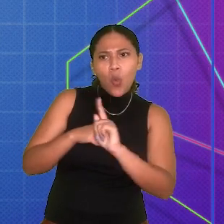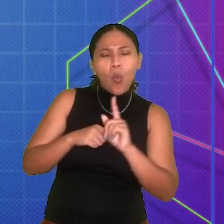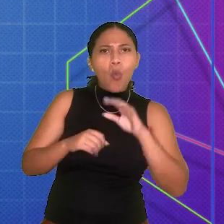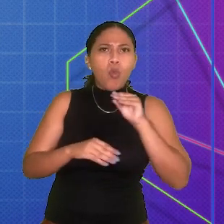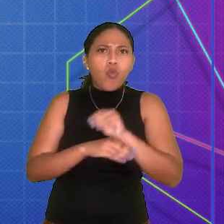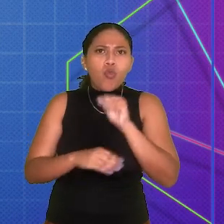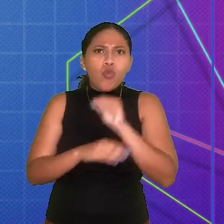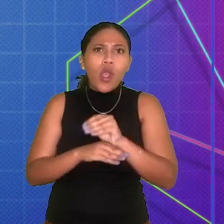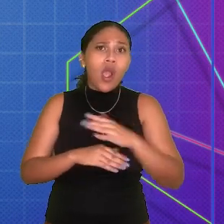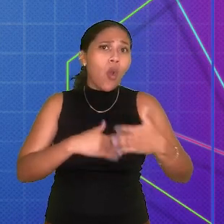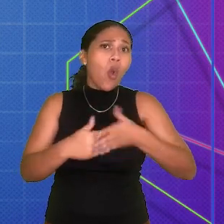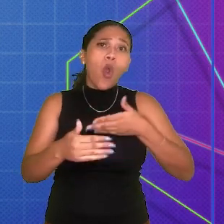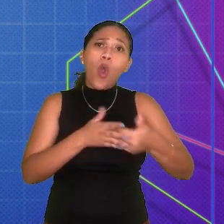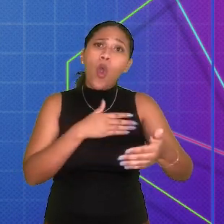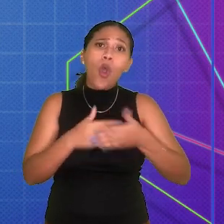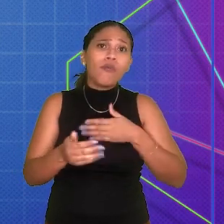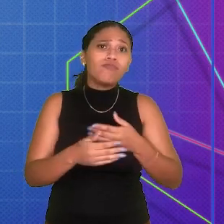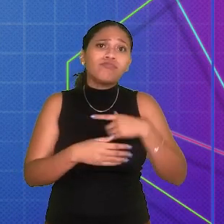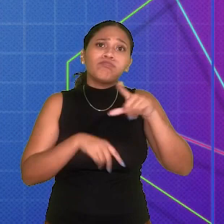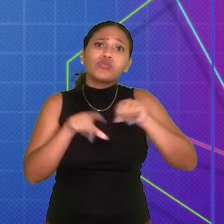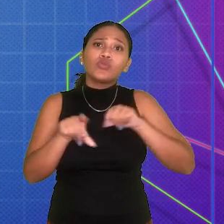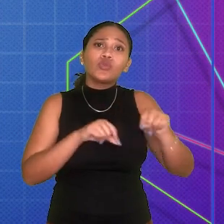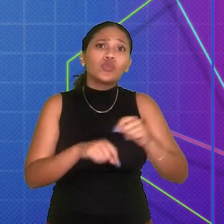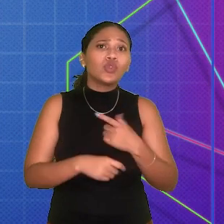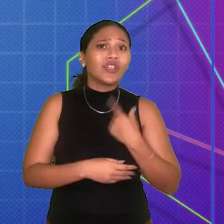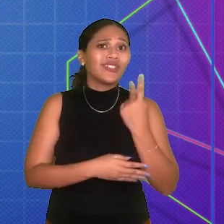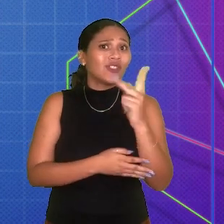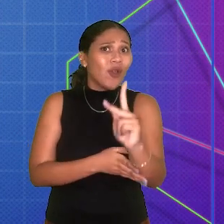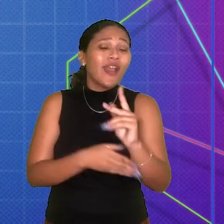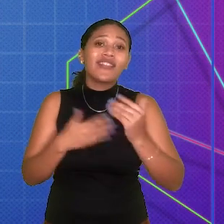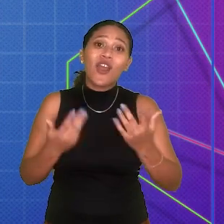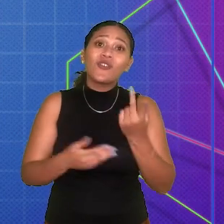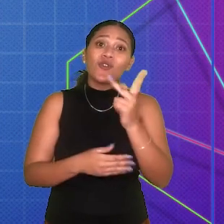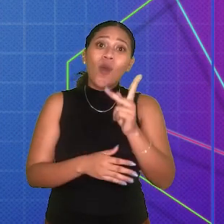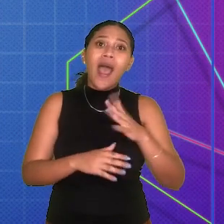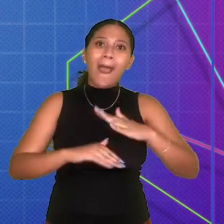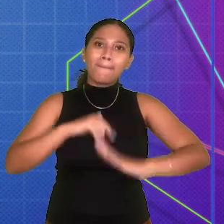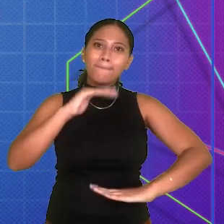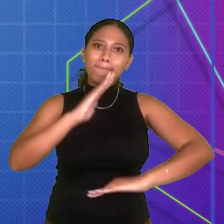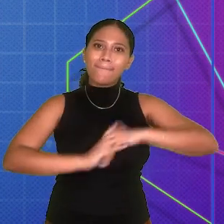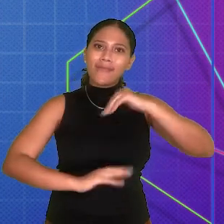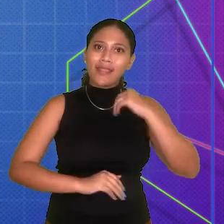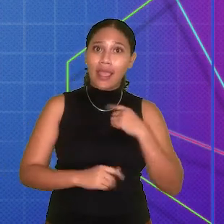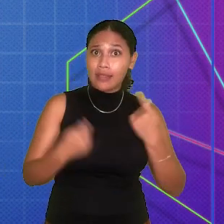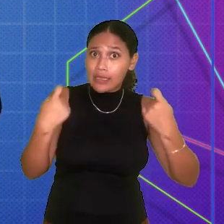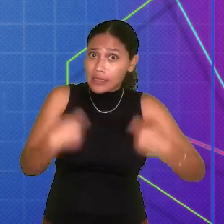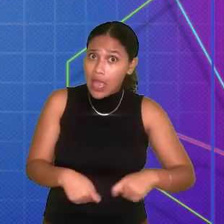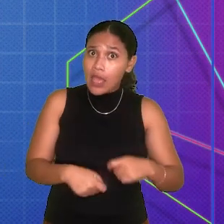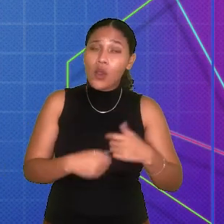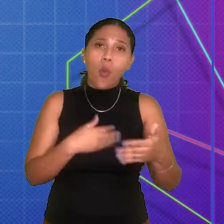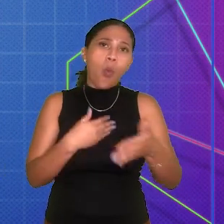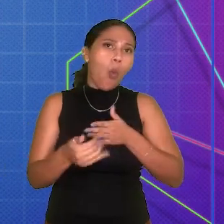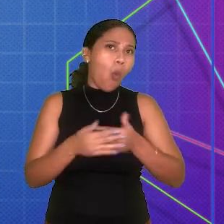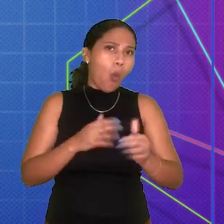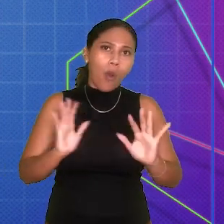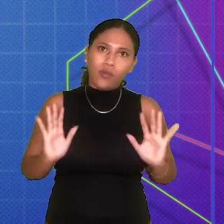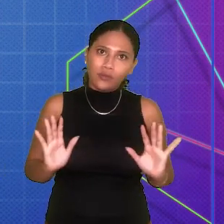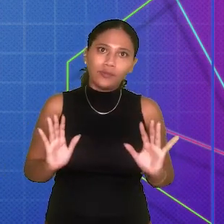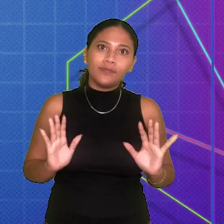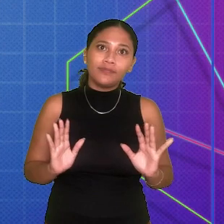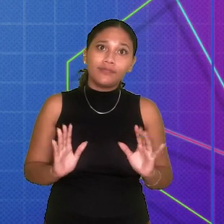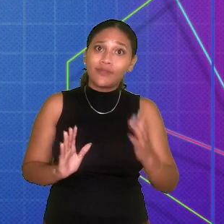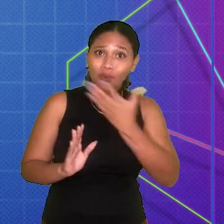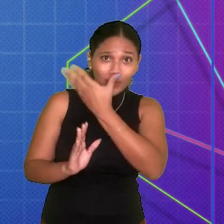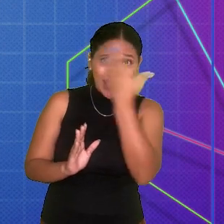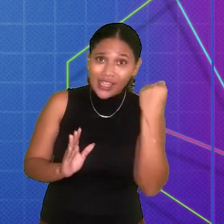qualquer carreira é possível dentro da indústria dos games. Então, suas habilidades são necessárias, sejam elas quais forem. E não se